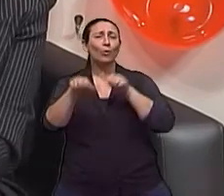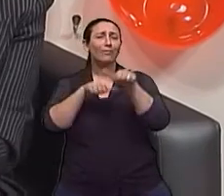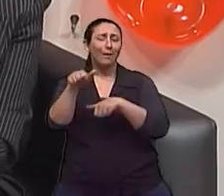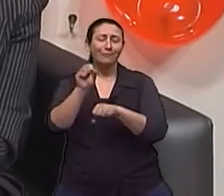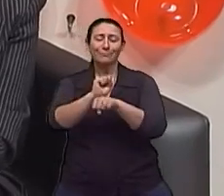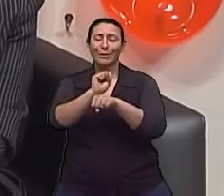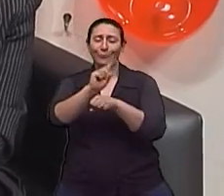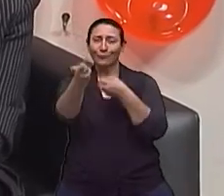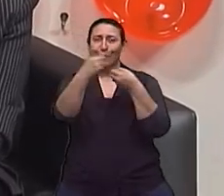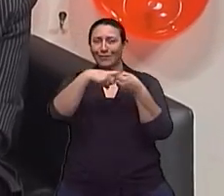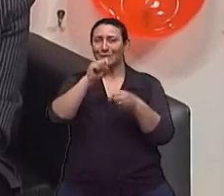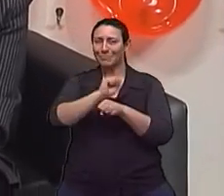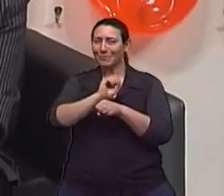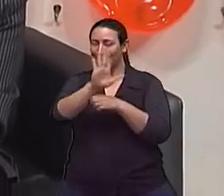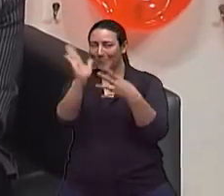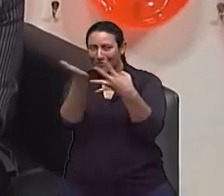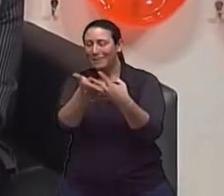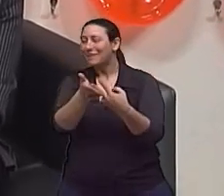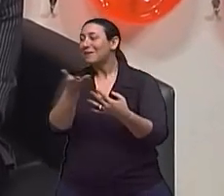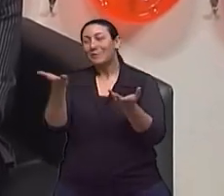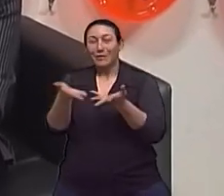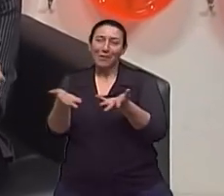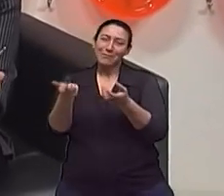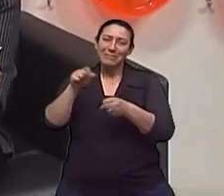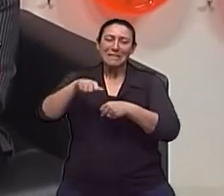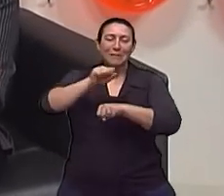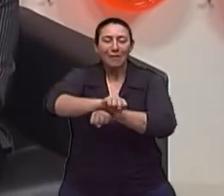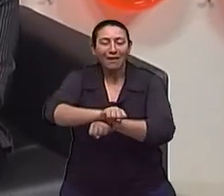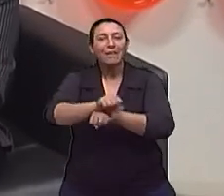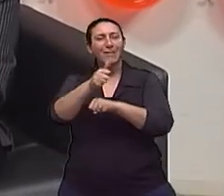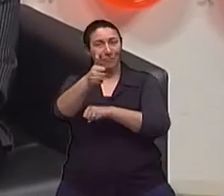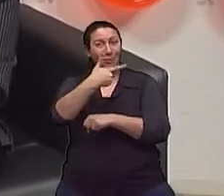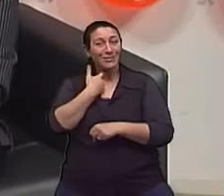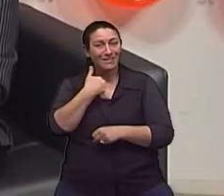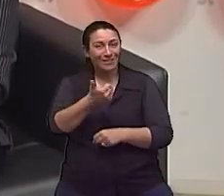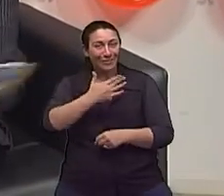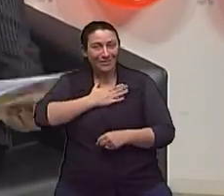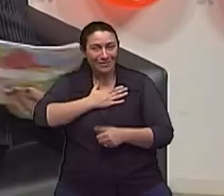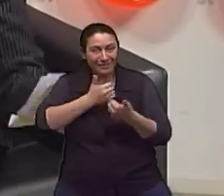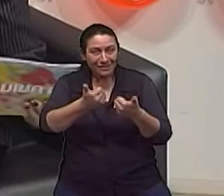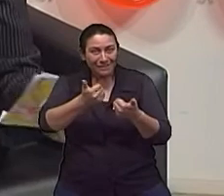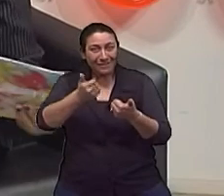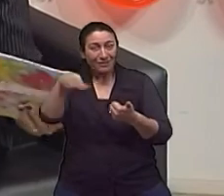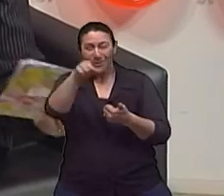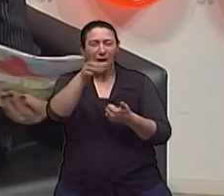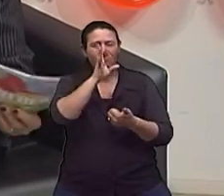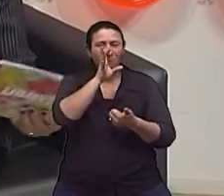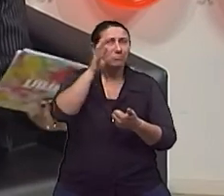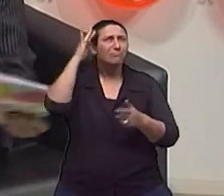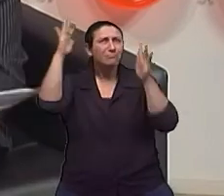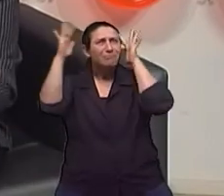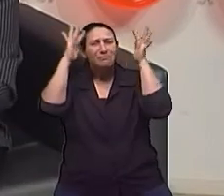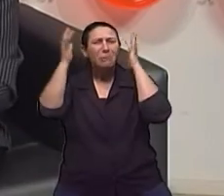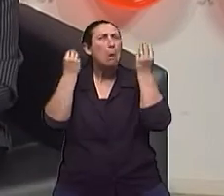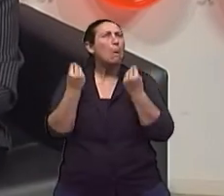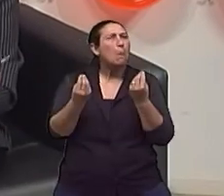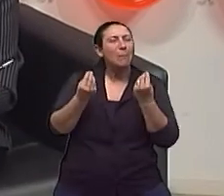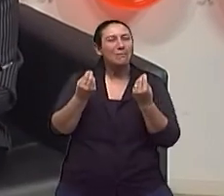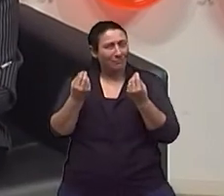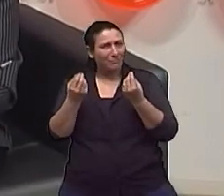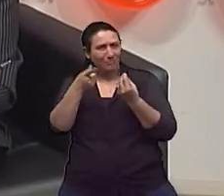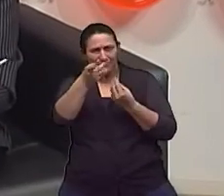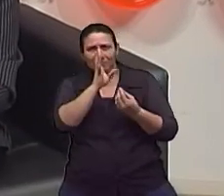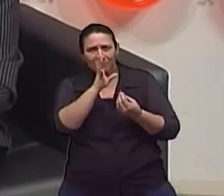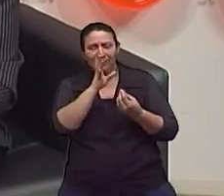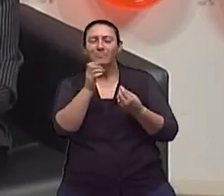Nós voltamos é só a metade do programa que a gente fez estão gostando Então se animando a Estamos fazendo perguntas só perguntando para quem